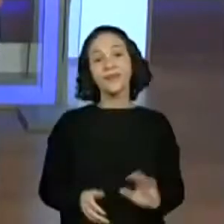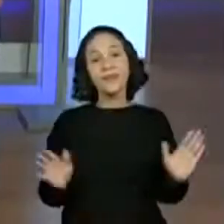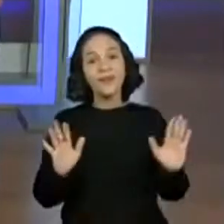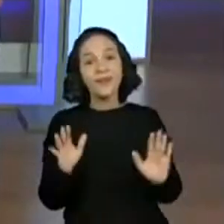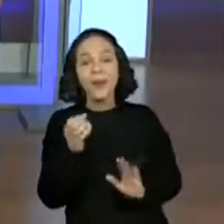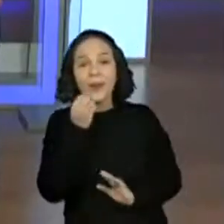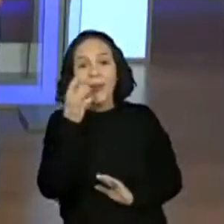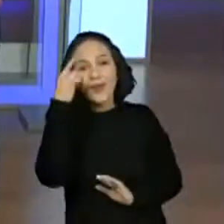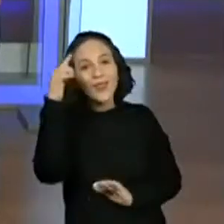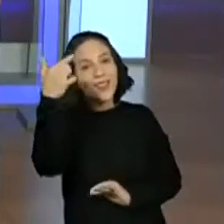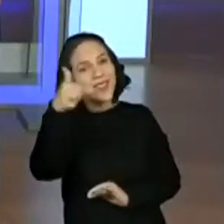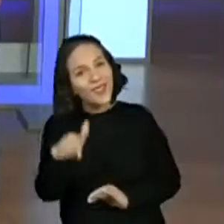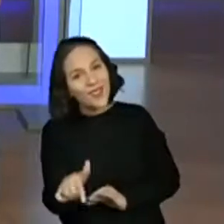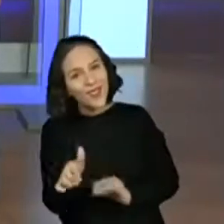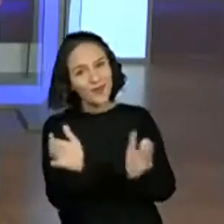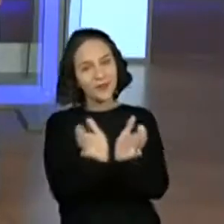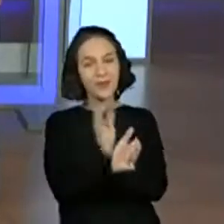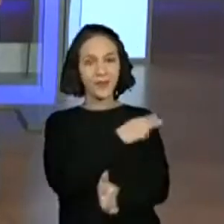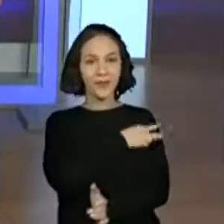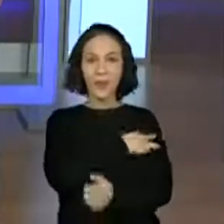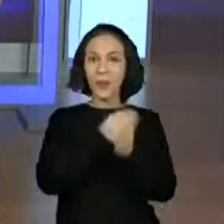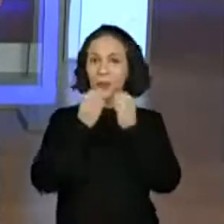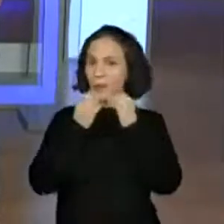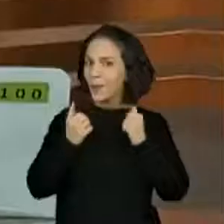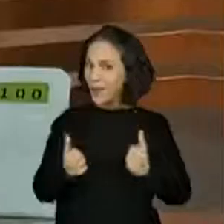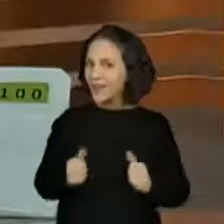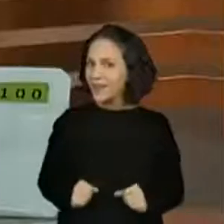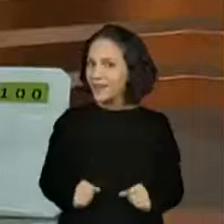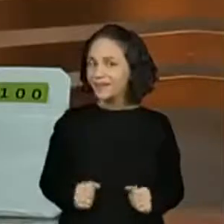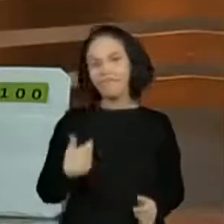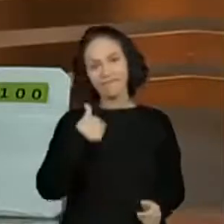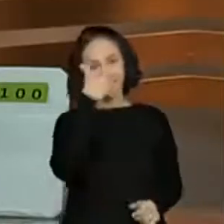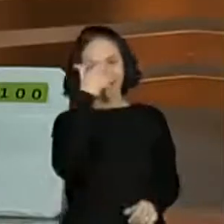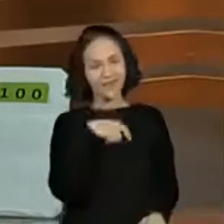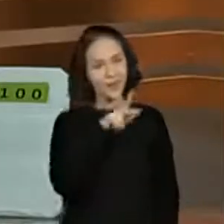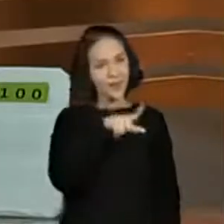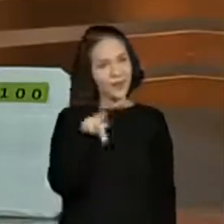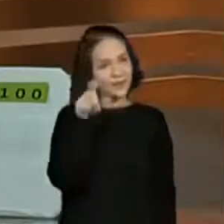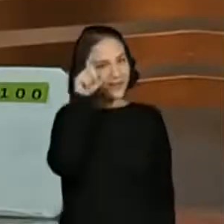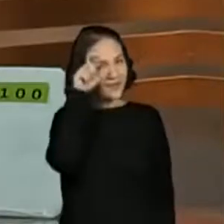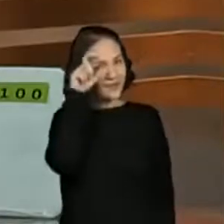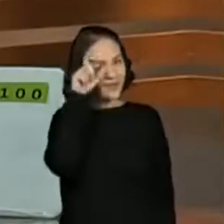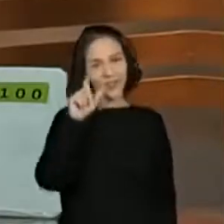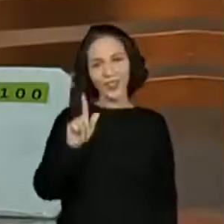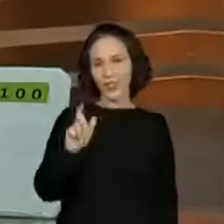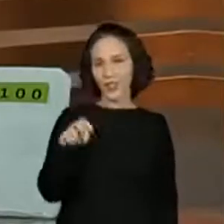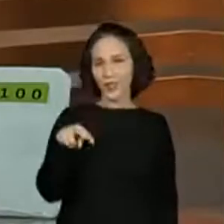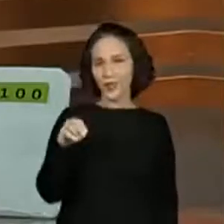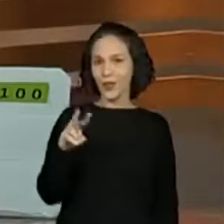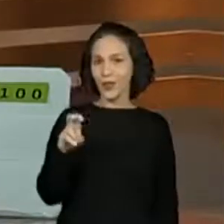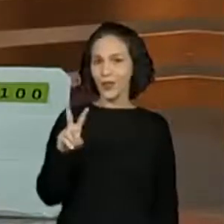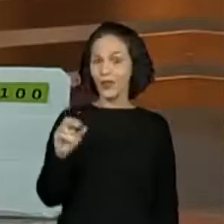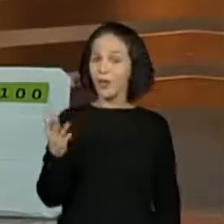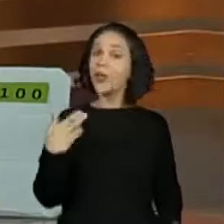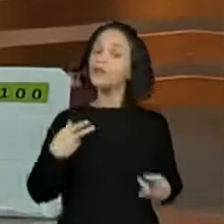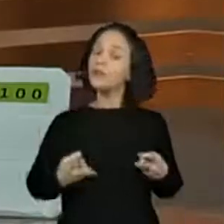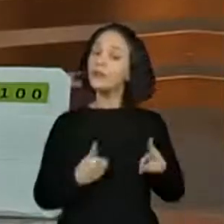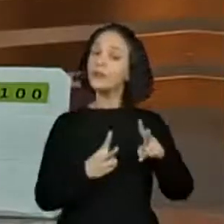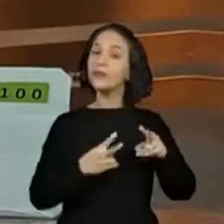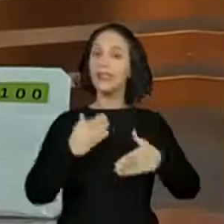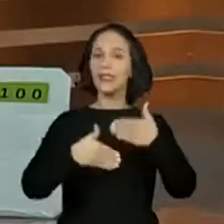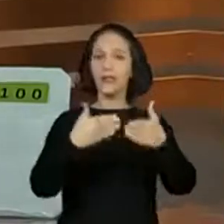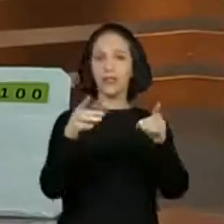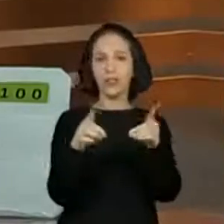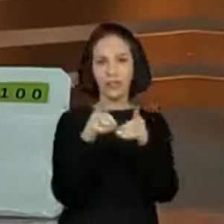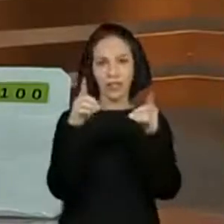Bom dia mais uma vez, galera do segundo ano. Tudo bem com vocês? Sou a professora Genoveva e continuamos aqui com a nossa sequência didática